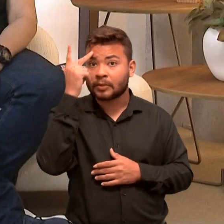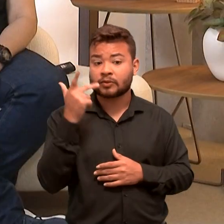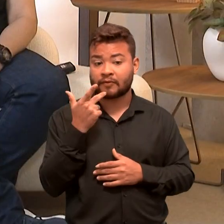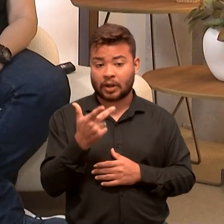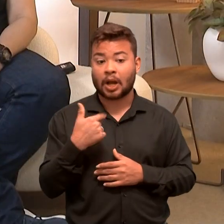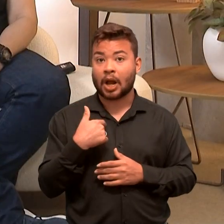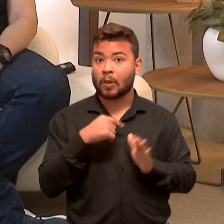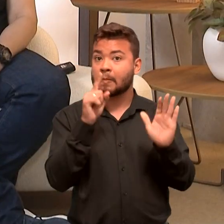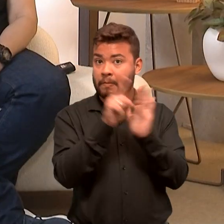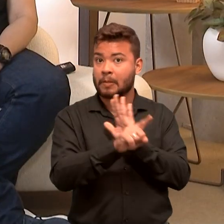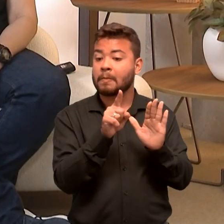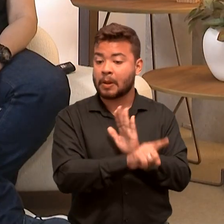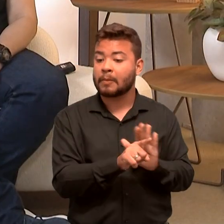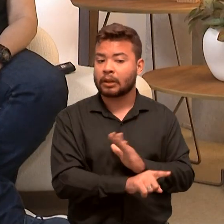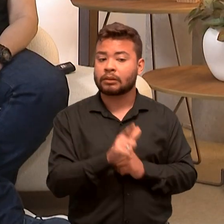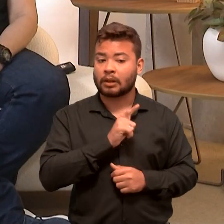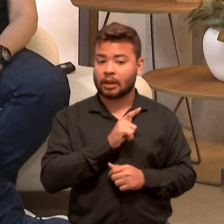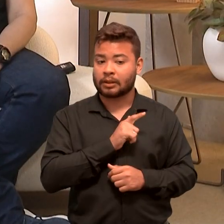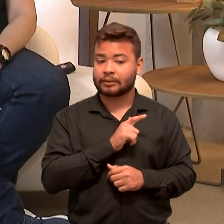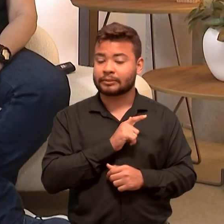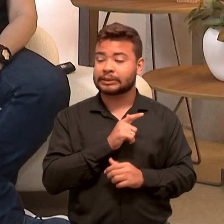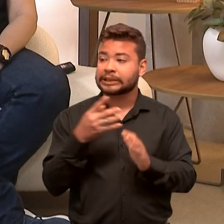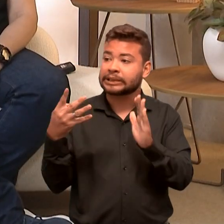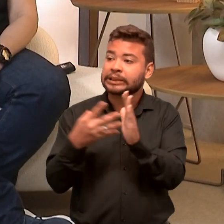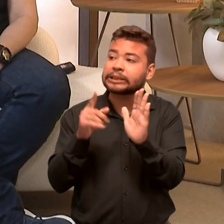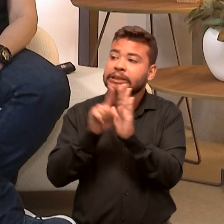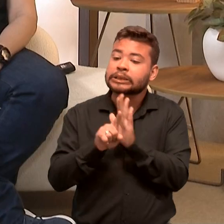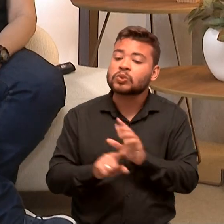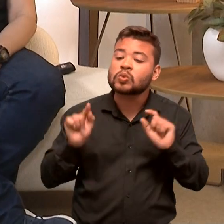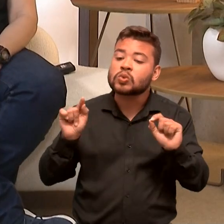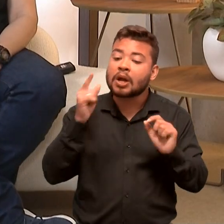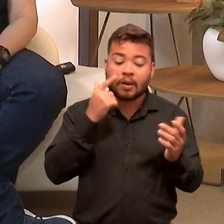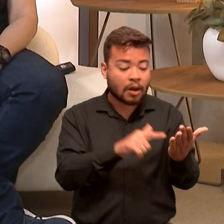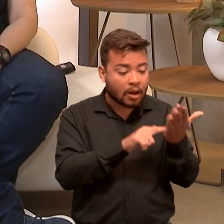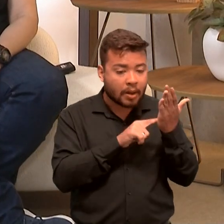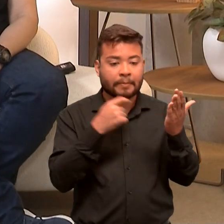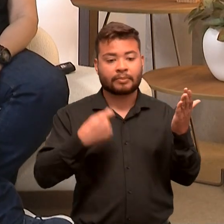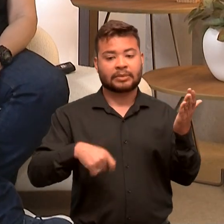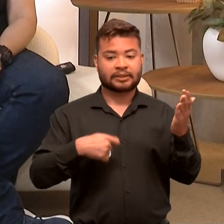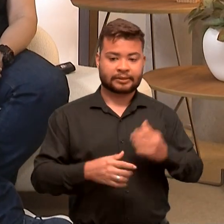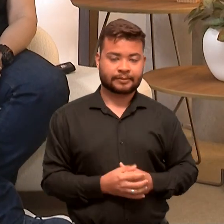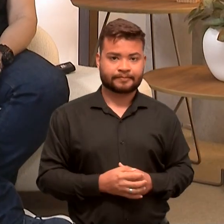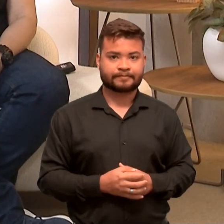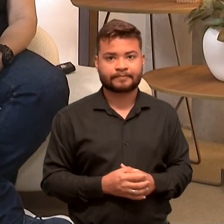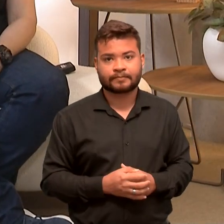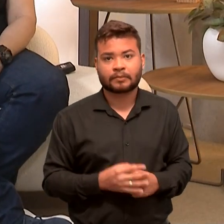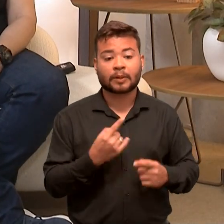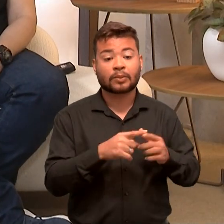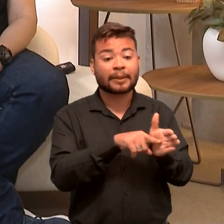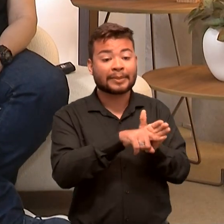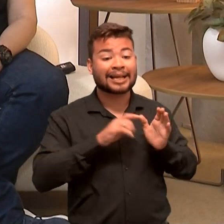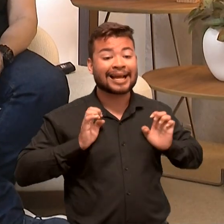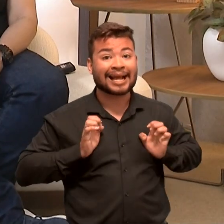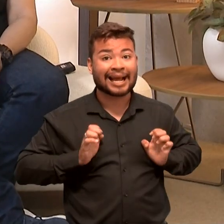um questionário, a gente fala, a gente precisa ver o questionário. Porque a ética da pesquisa,